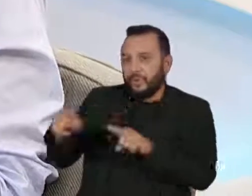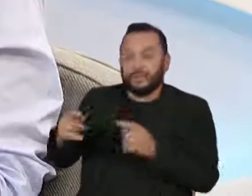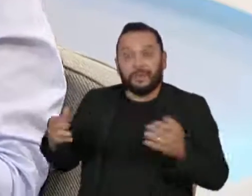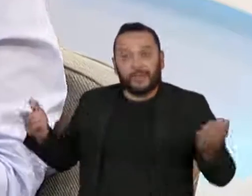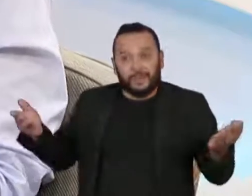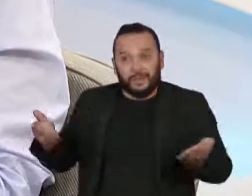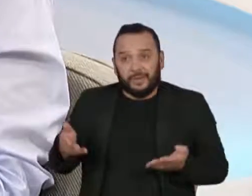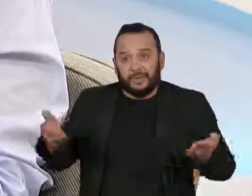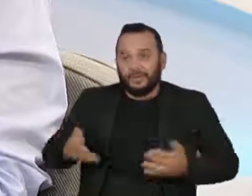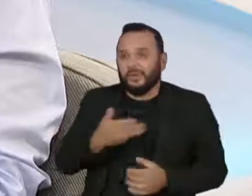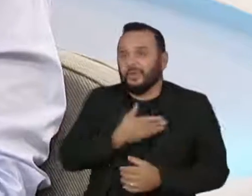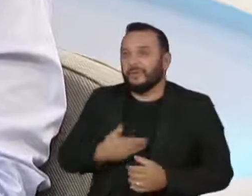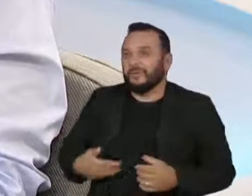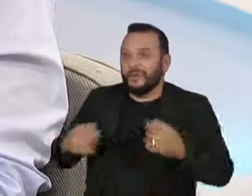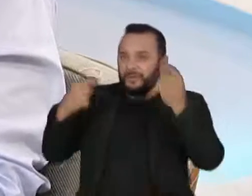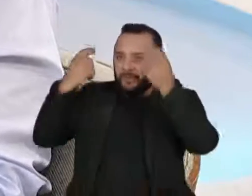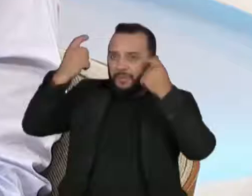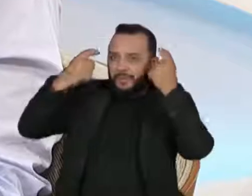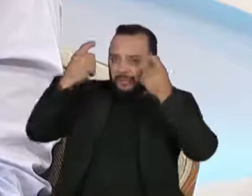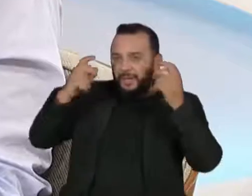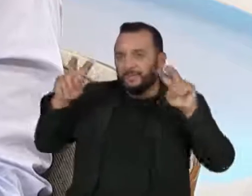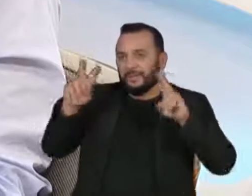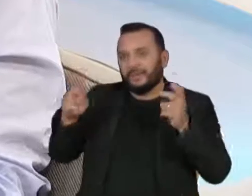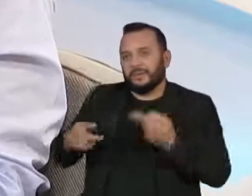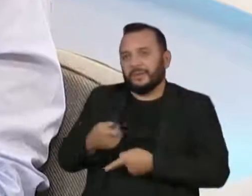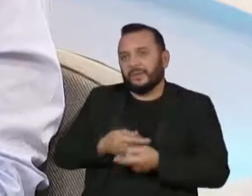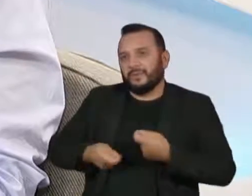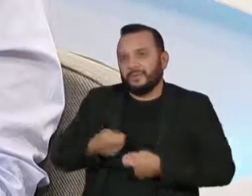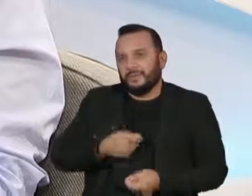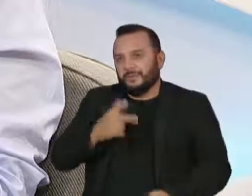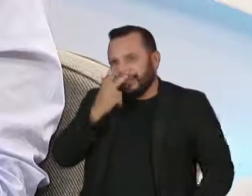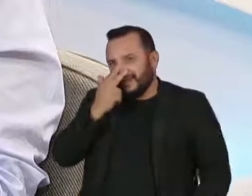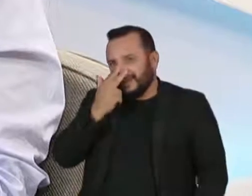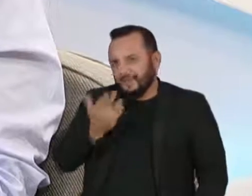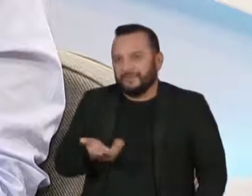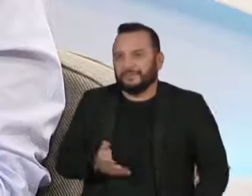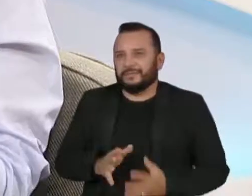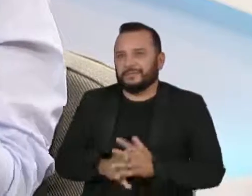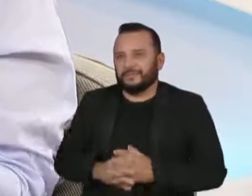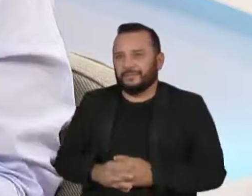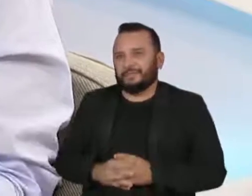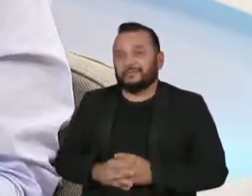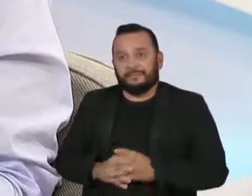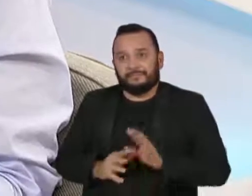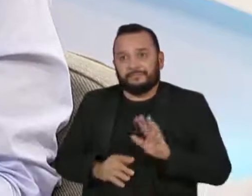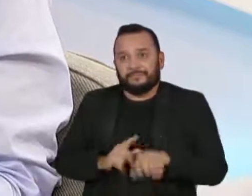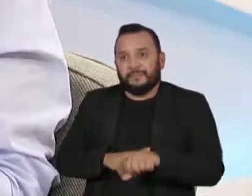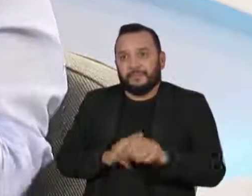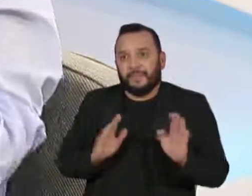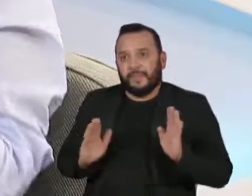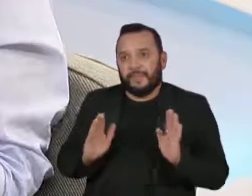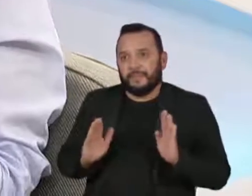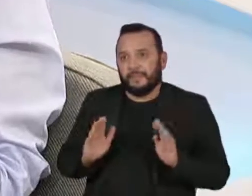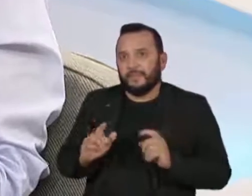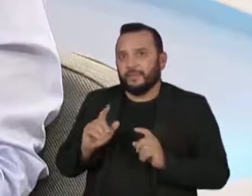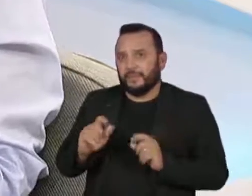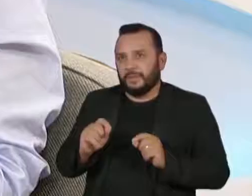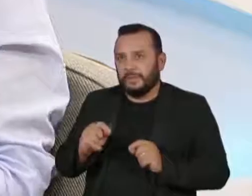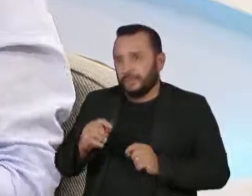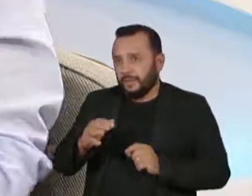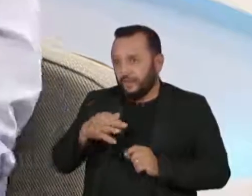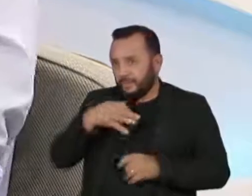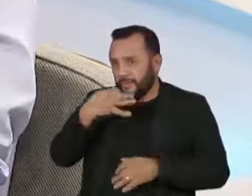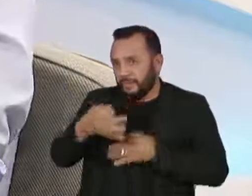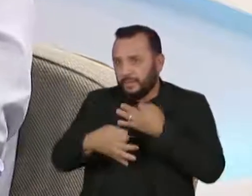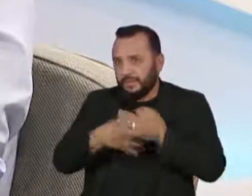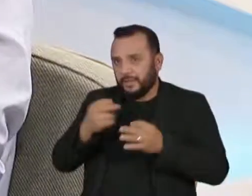governo, o governo está muito preocupado com as pautas econômicas, né, me parece. E na hora de se posicionar